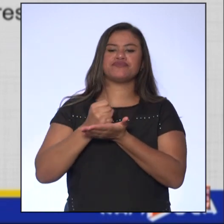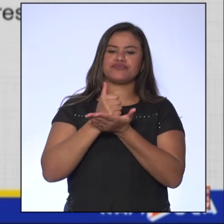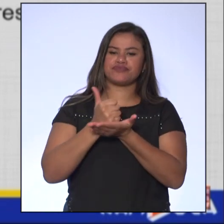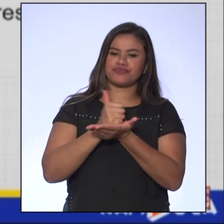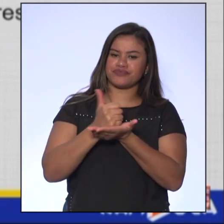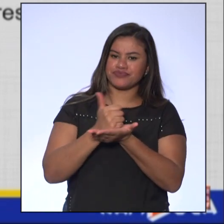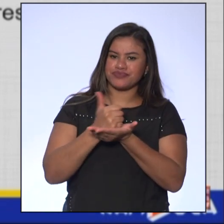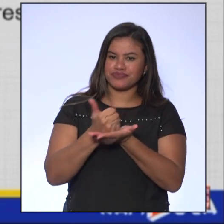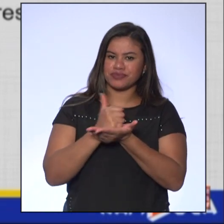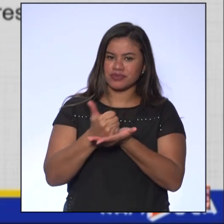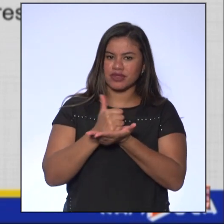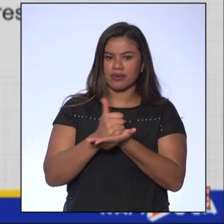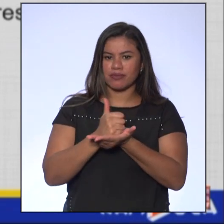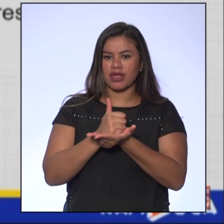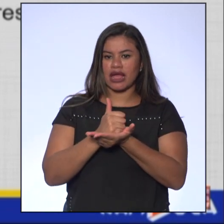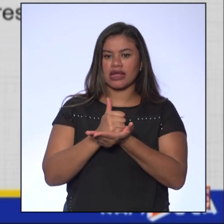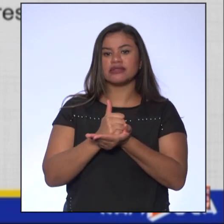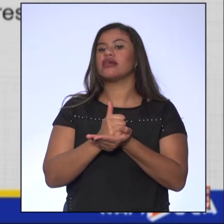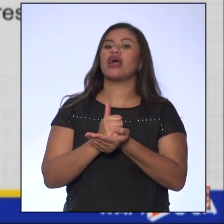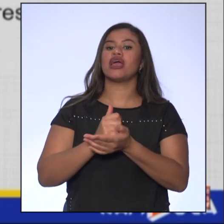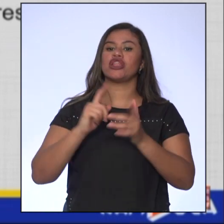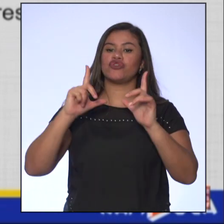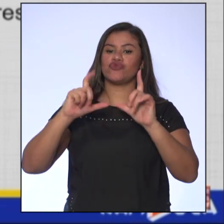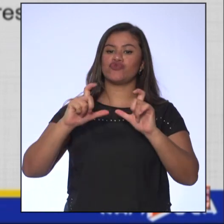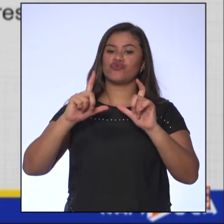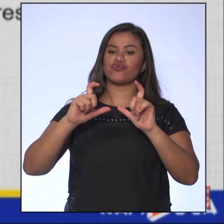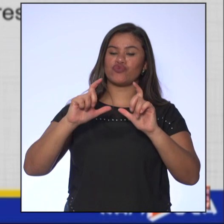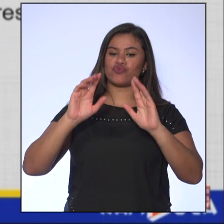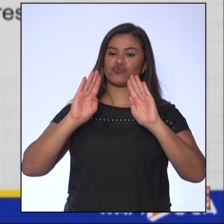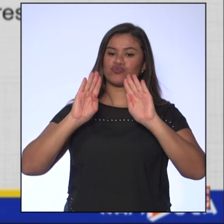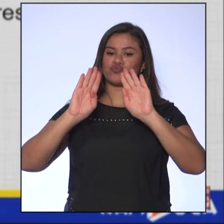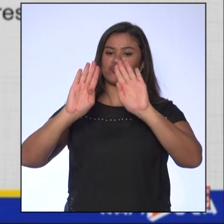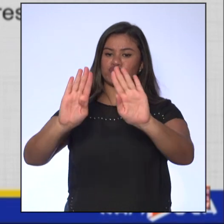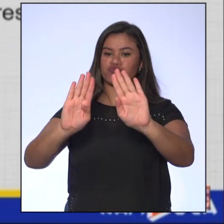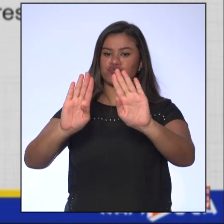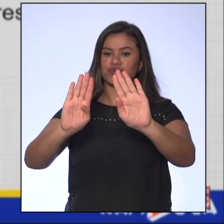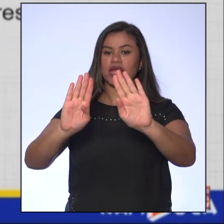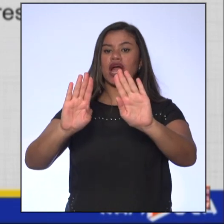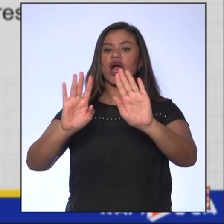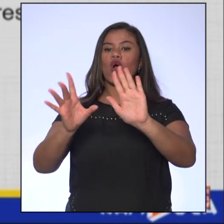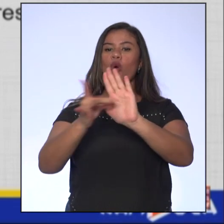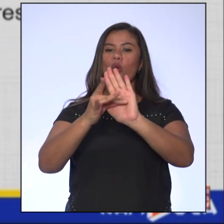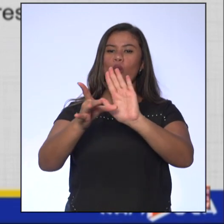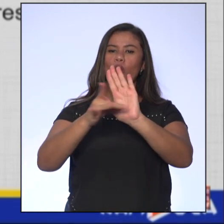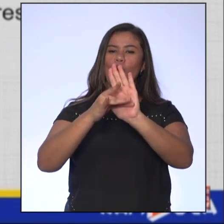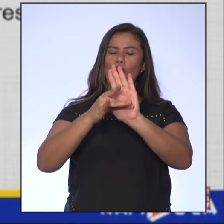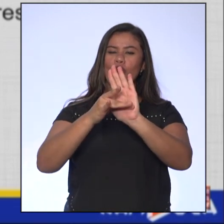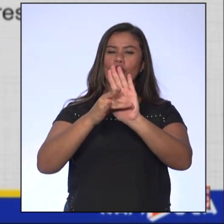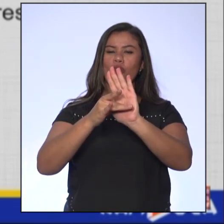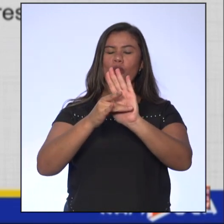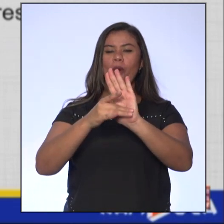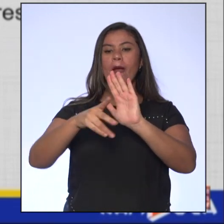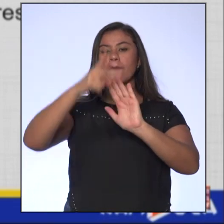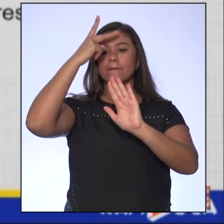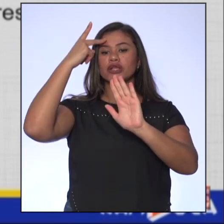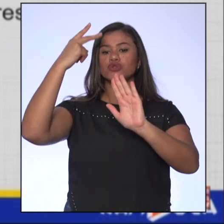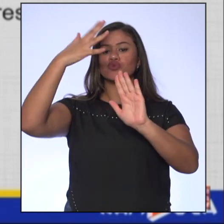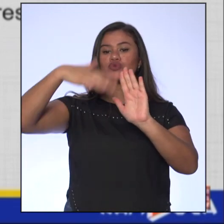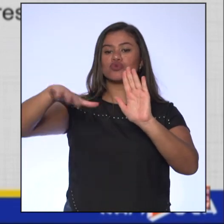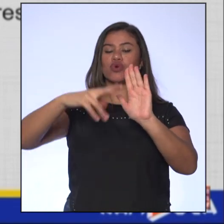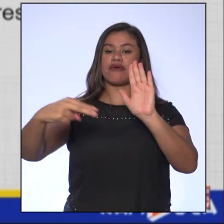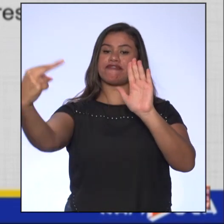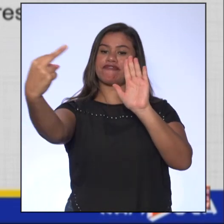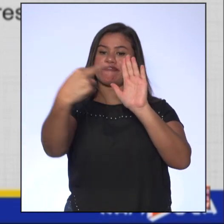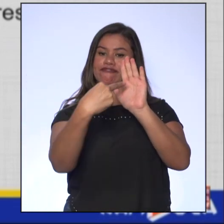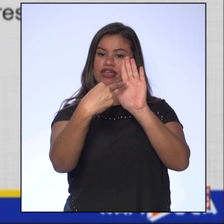uma farmácia resolveu colocar à vista do público o gráfico